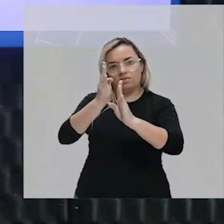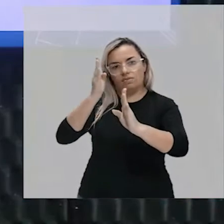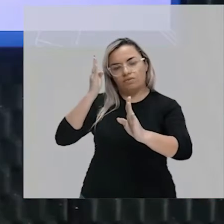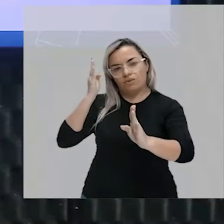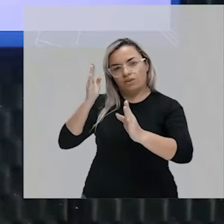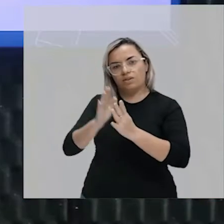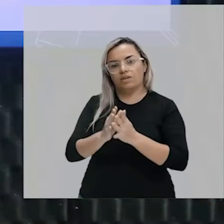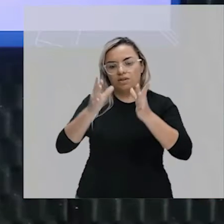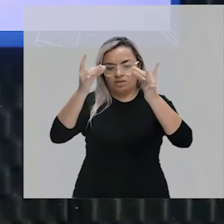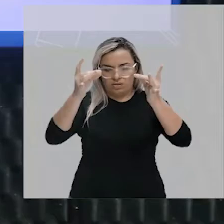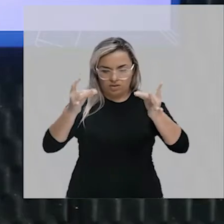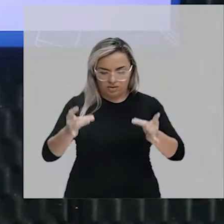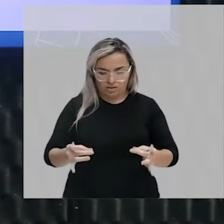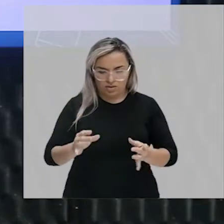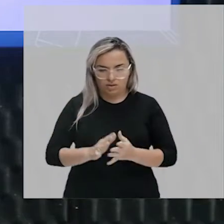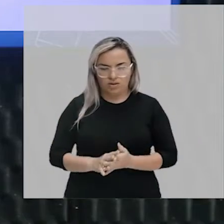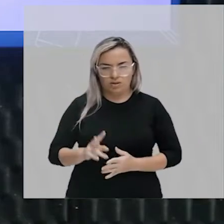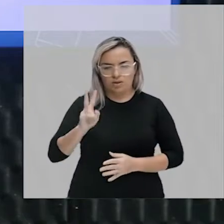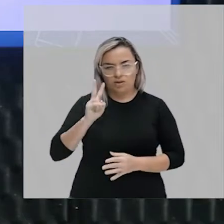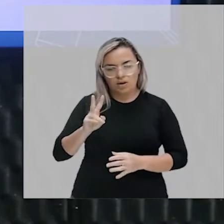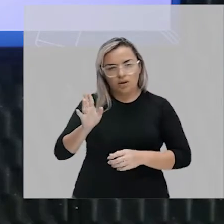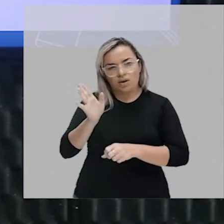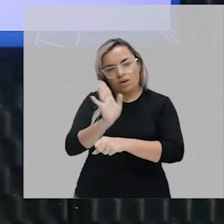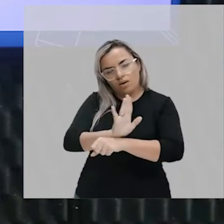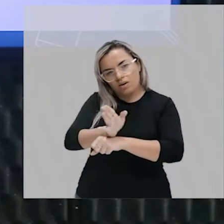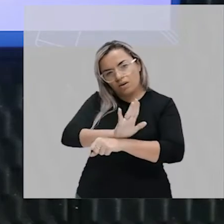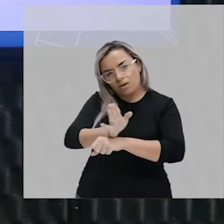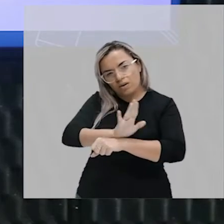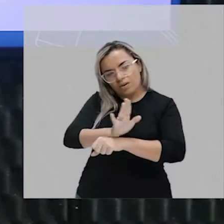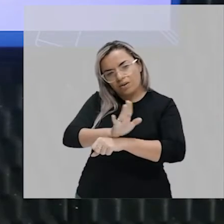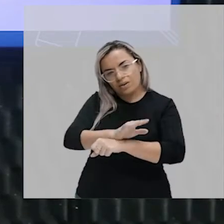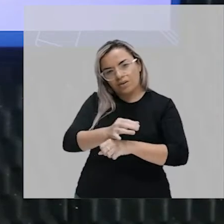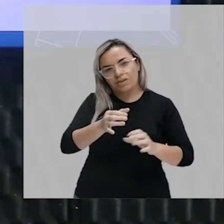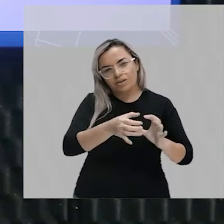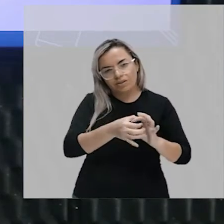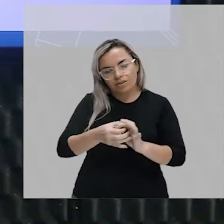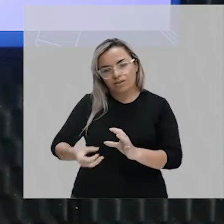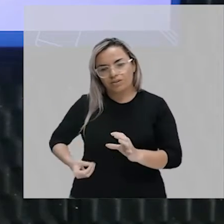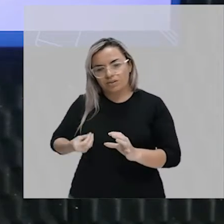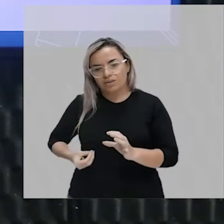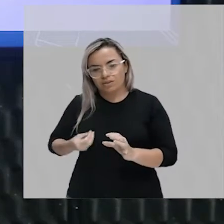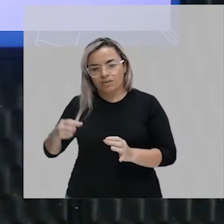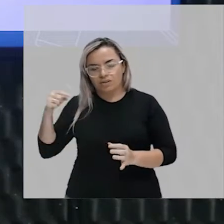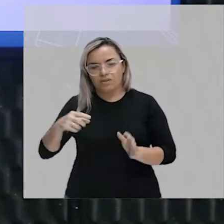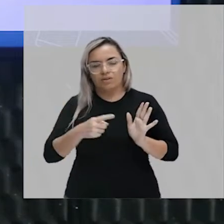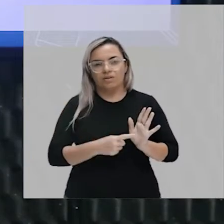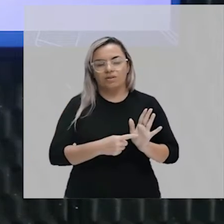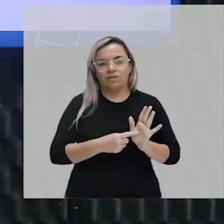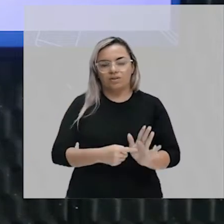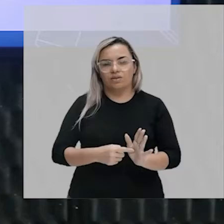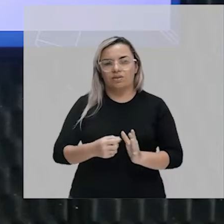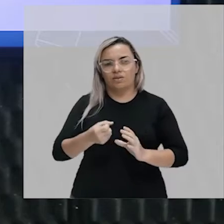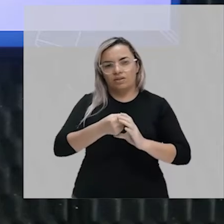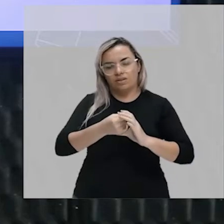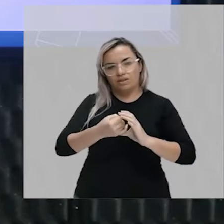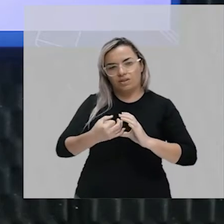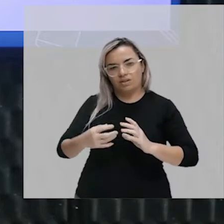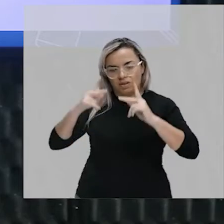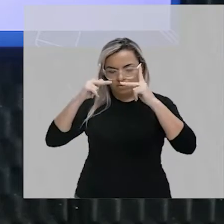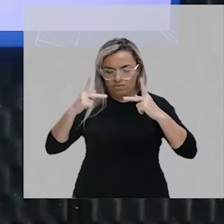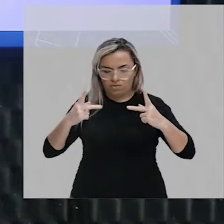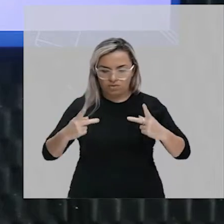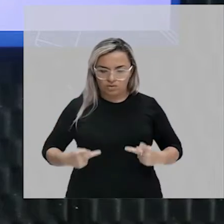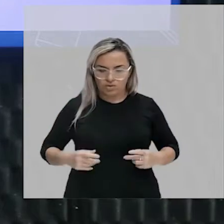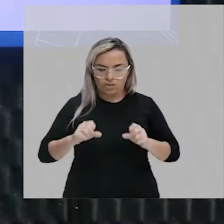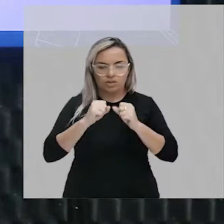assistir um filme que mostra essa realidade e você vê uma reação é justamente fazendo essa demonstração a esses comportamentos sociais